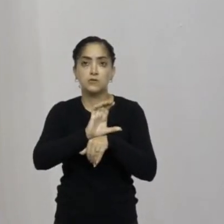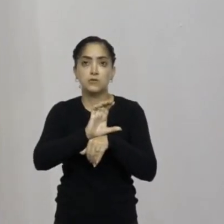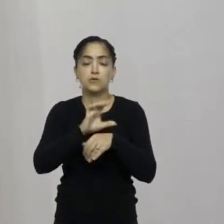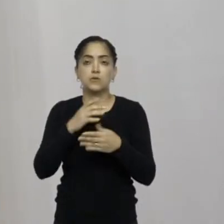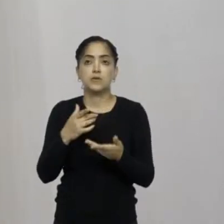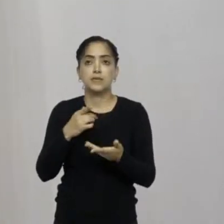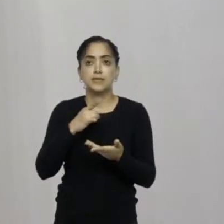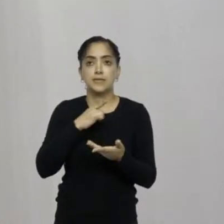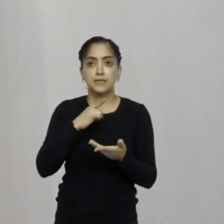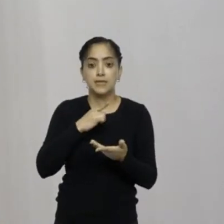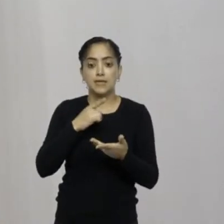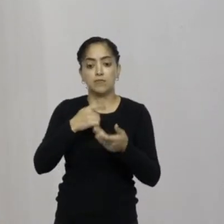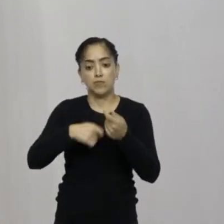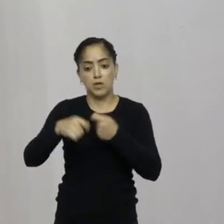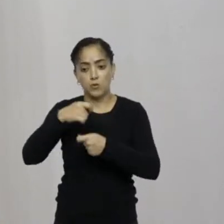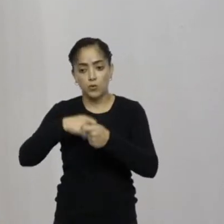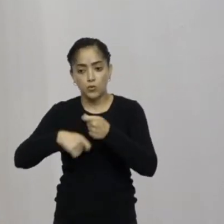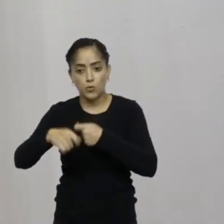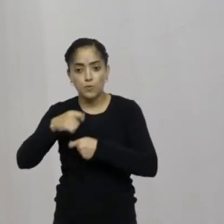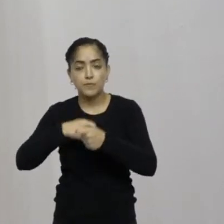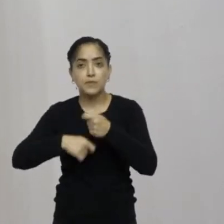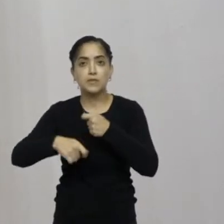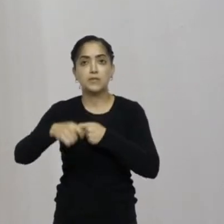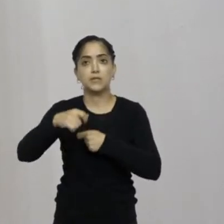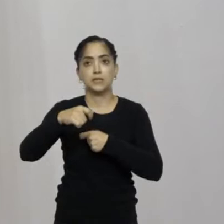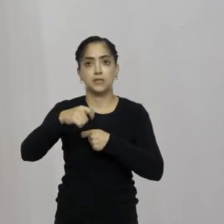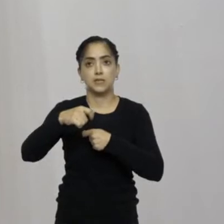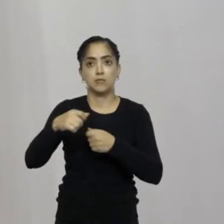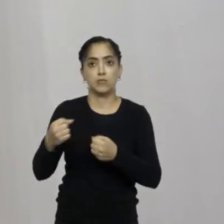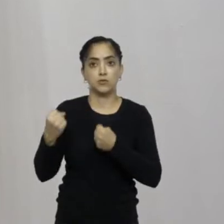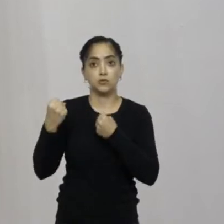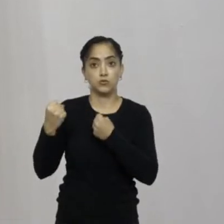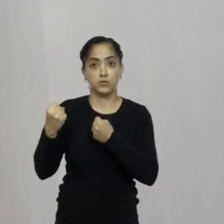uma economia, que tem uma indústria pujante,